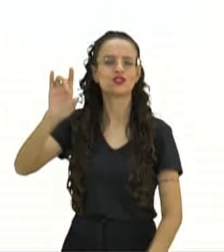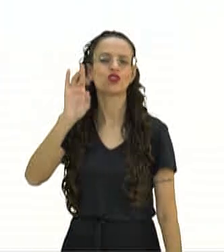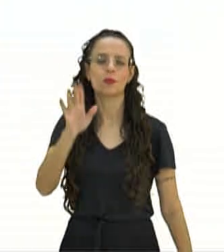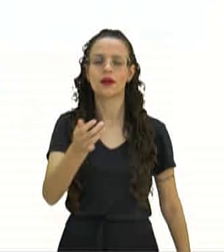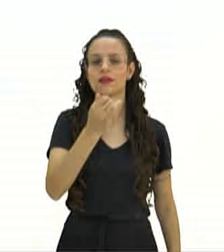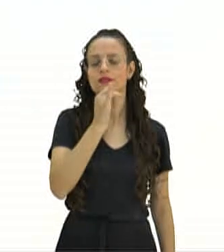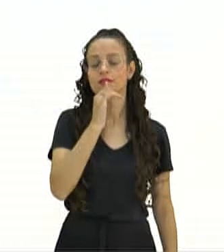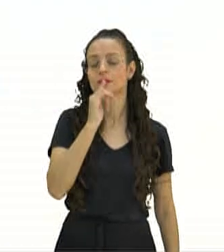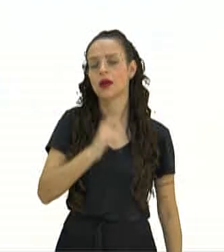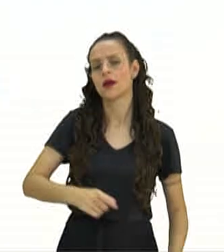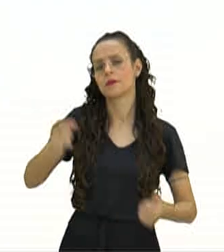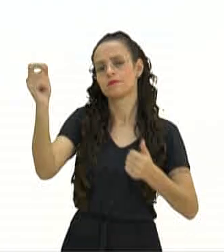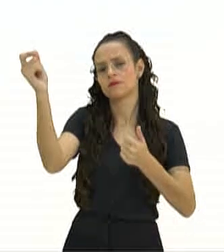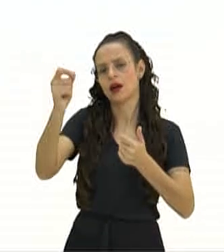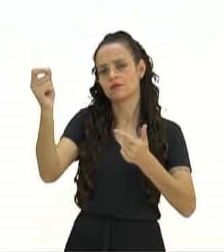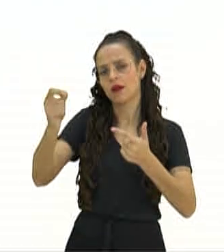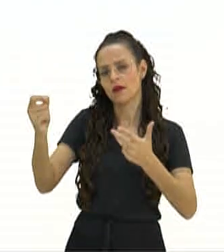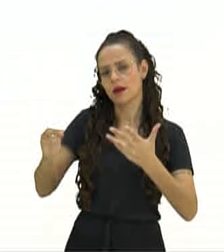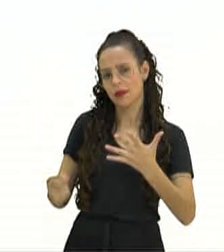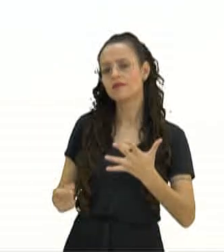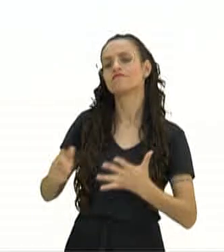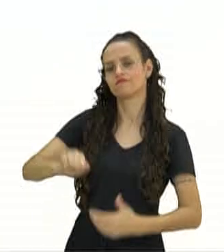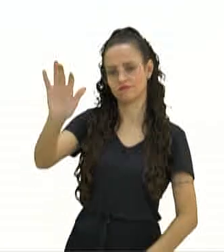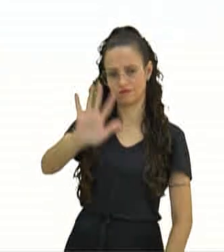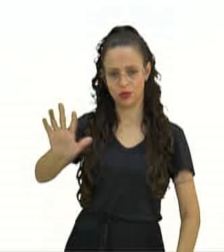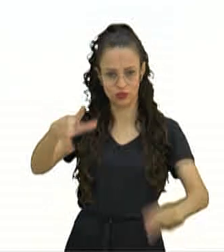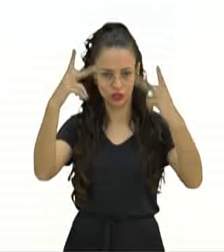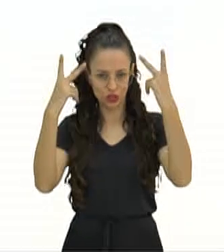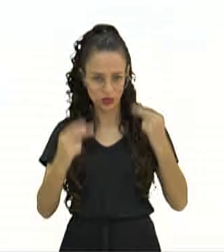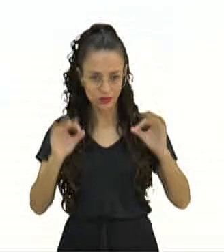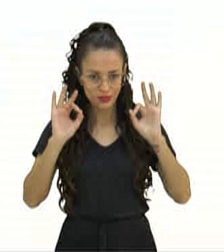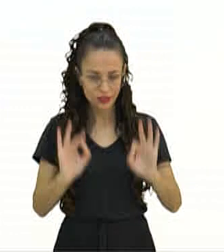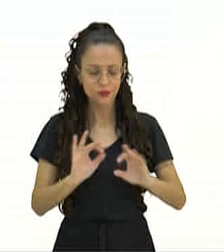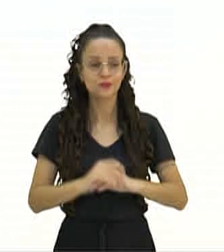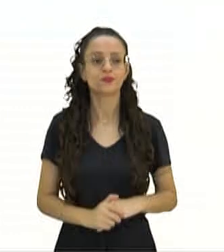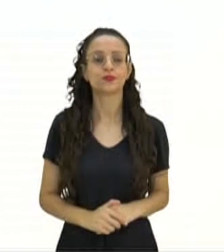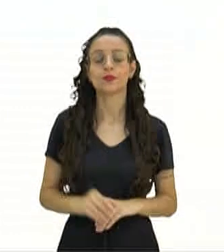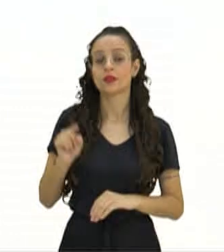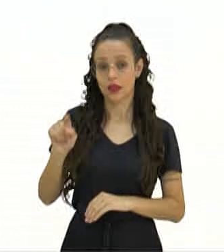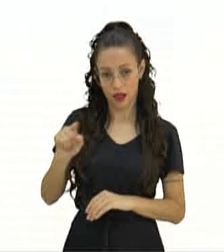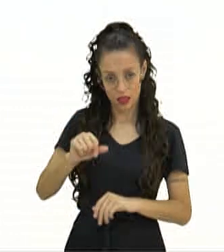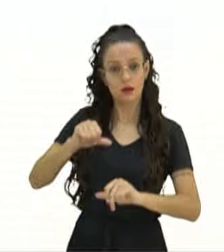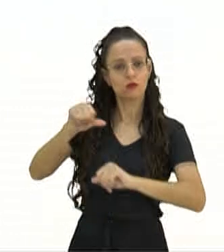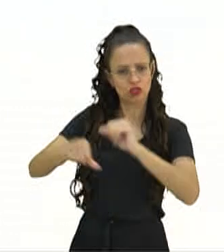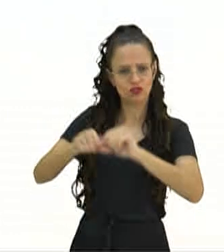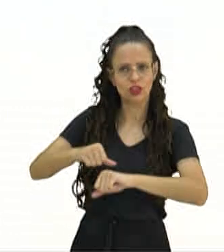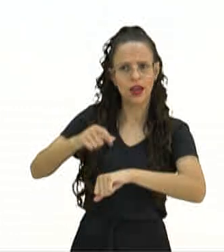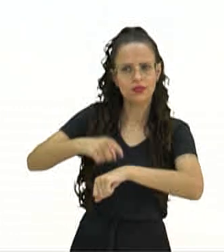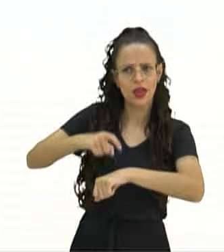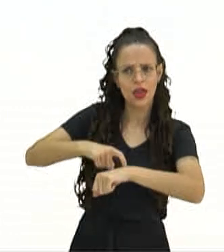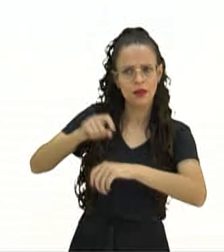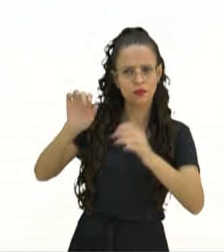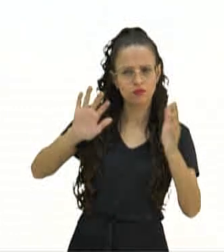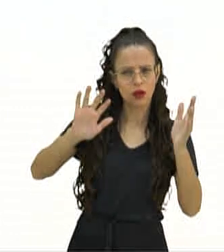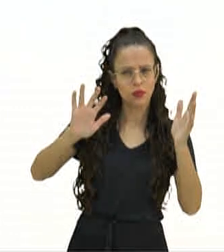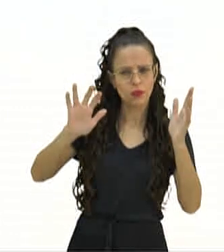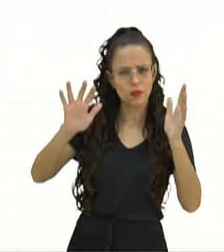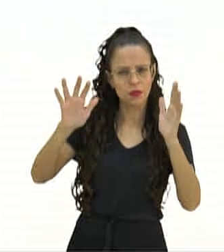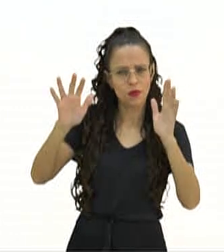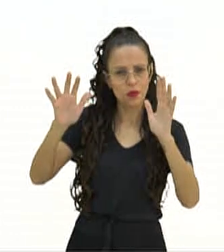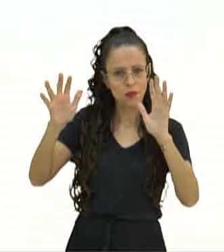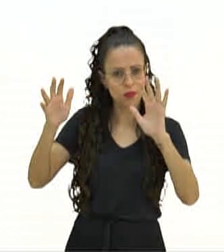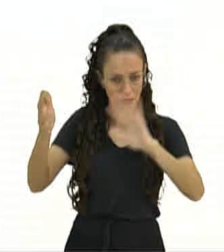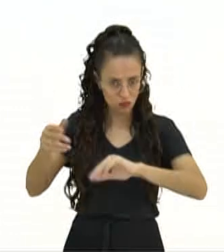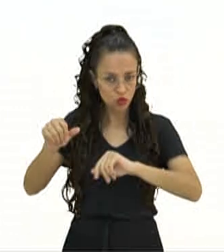os elementos que compõem uma paisagem natural, certo? Elas se modificam com o tempo? A paisagem natural muda